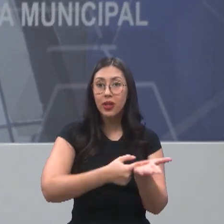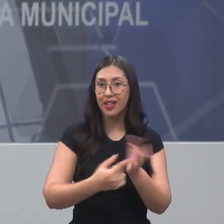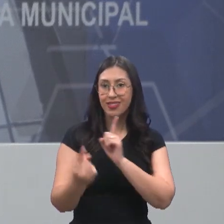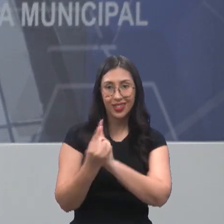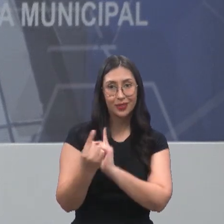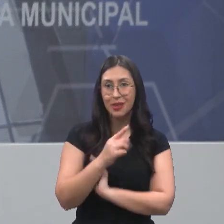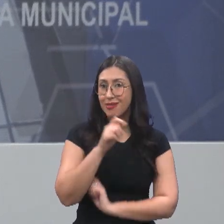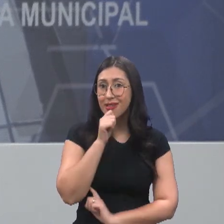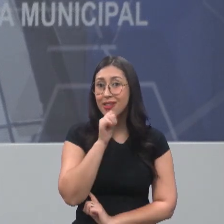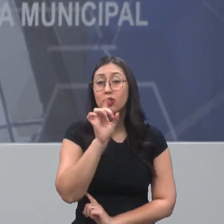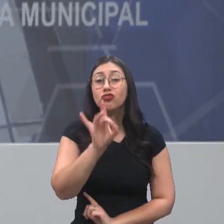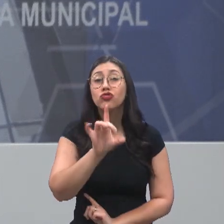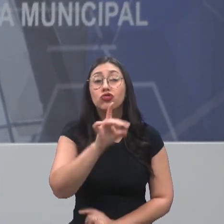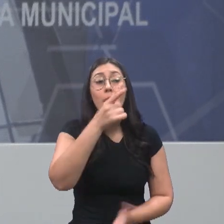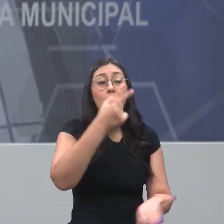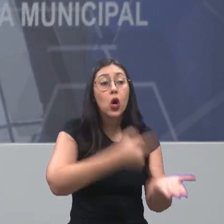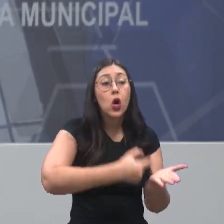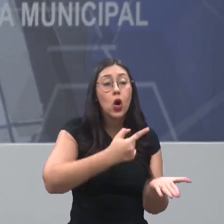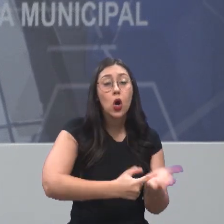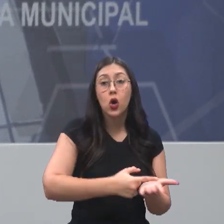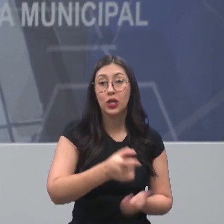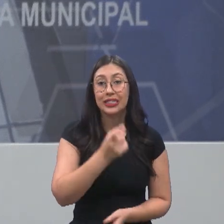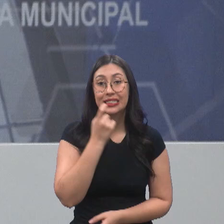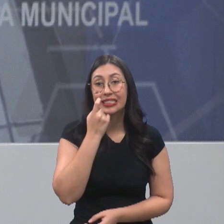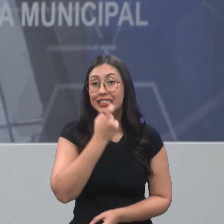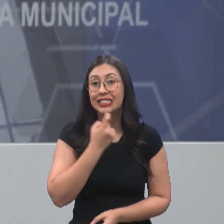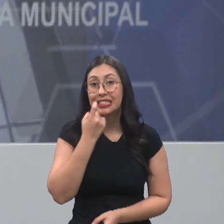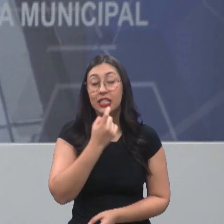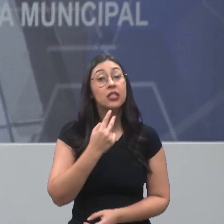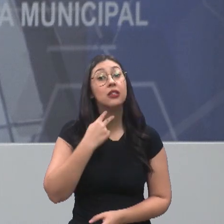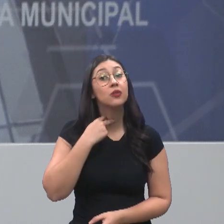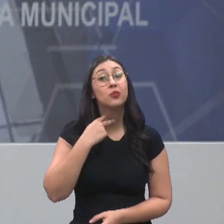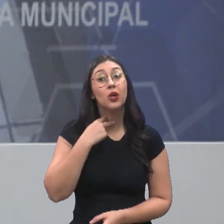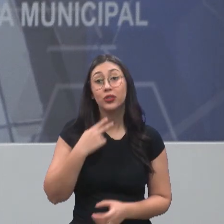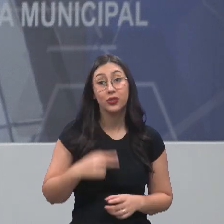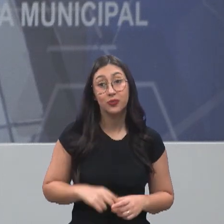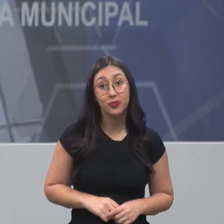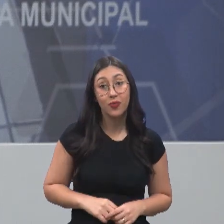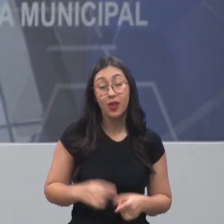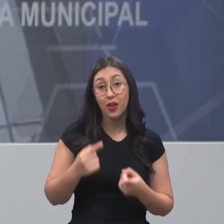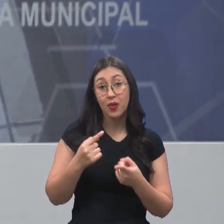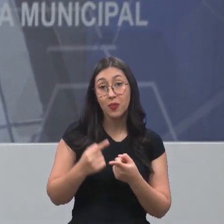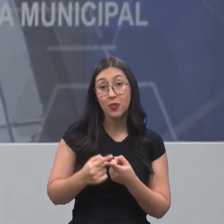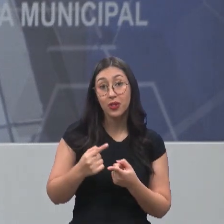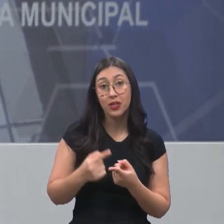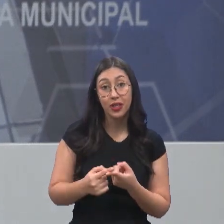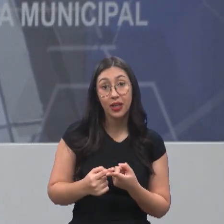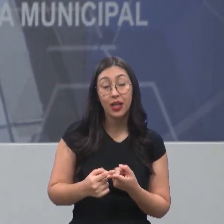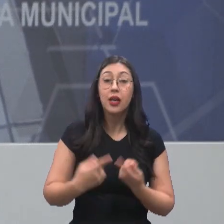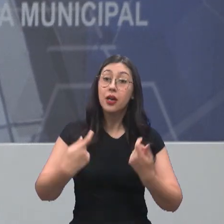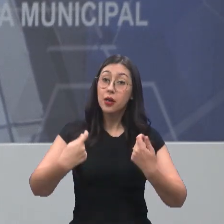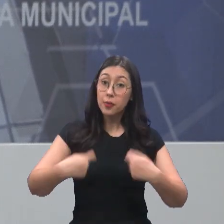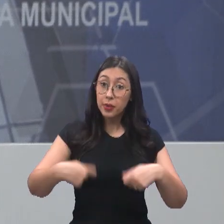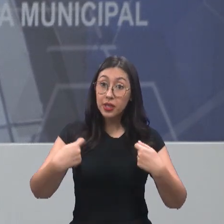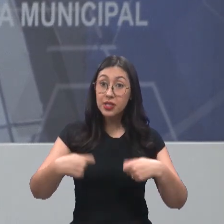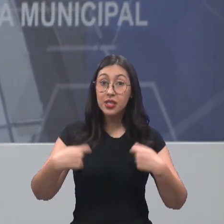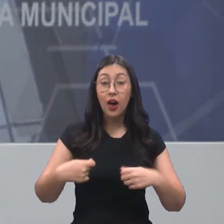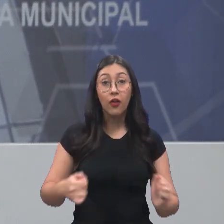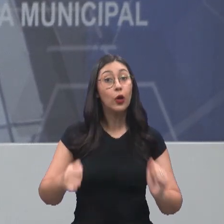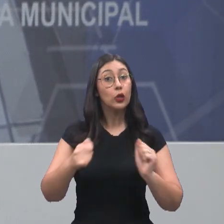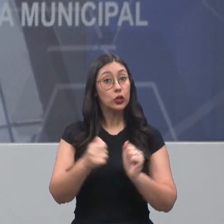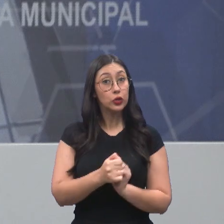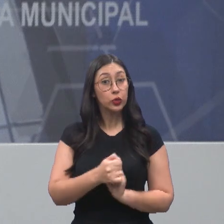para marcar dentista para os filhos. Ela não pôde, porque ela teria que levar os